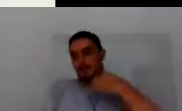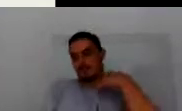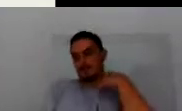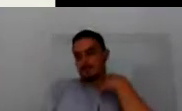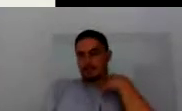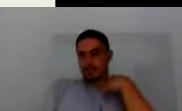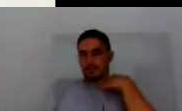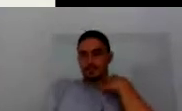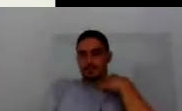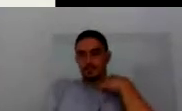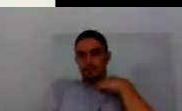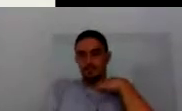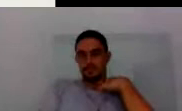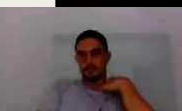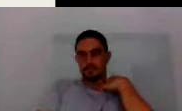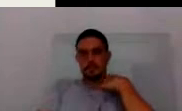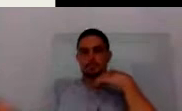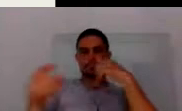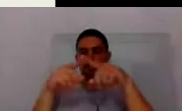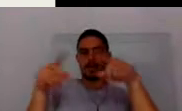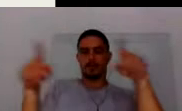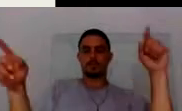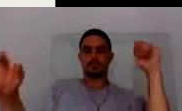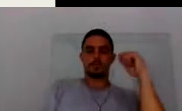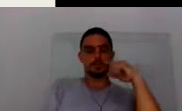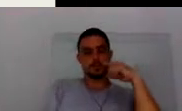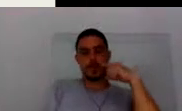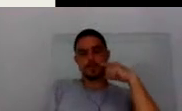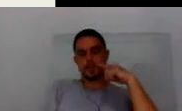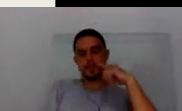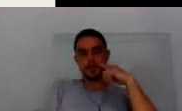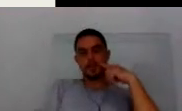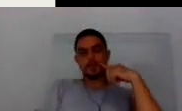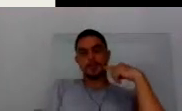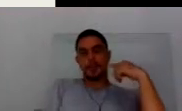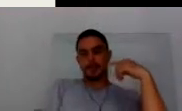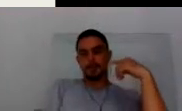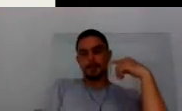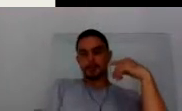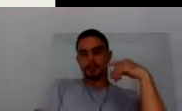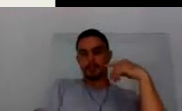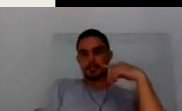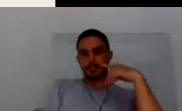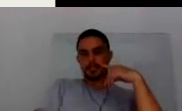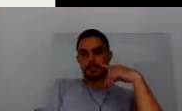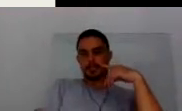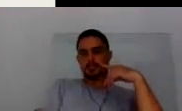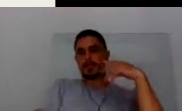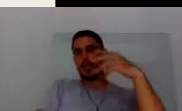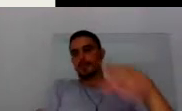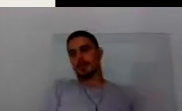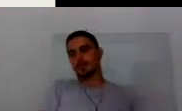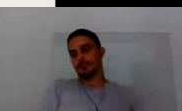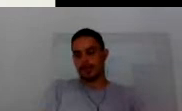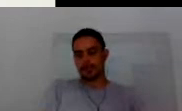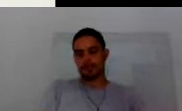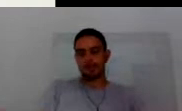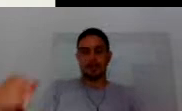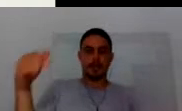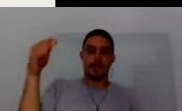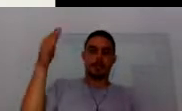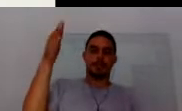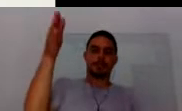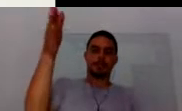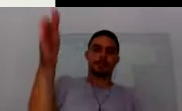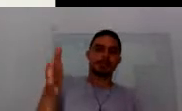reduzir extensão de curso, pode reduzir largura de curso d'água, tá, de rio. em função disso aqui, tá? De assoreamento, por